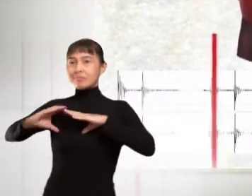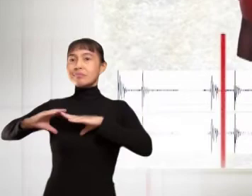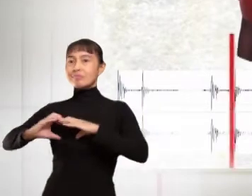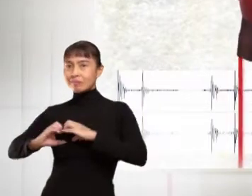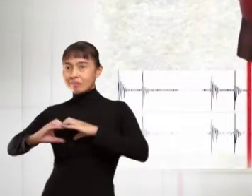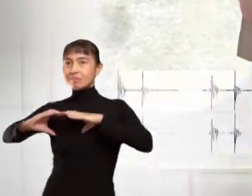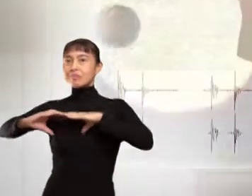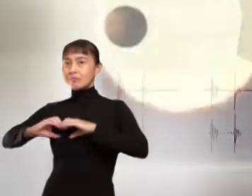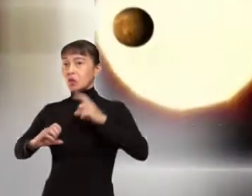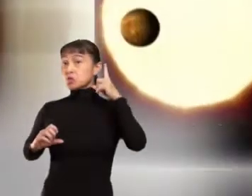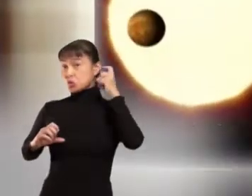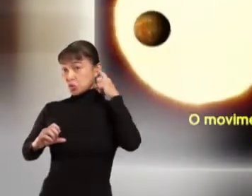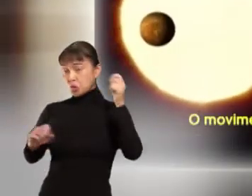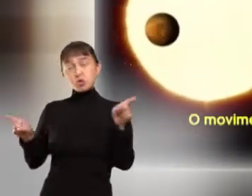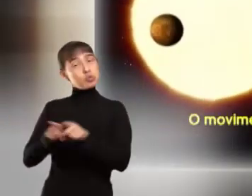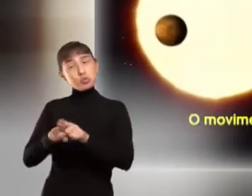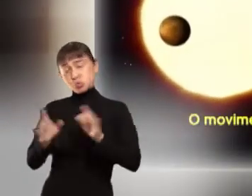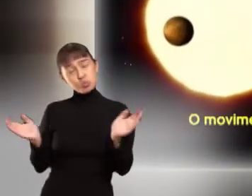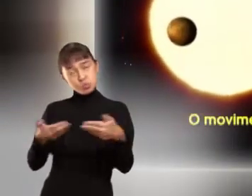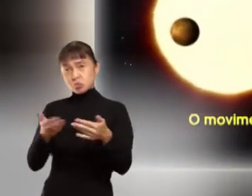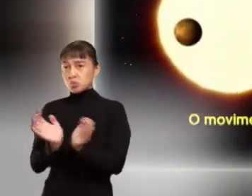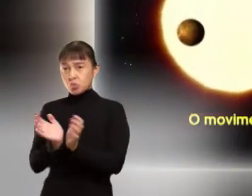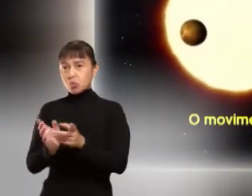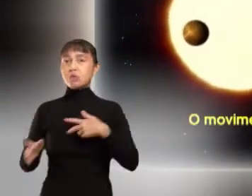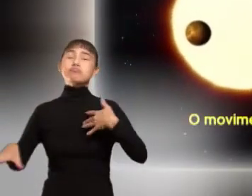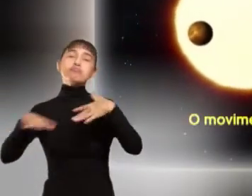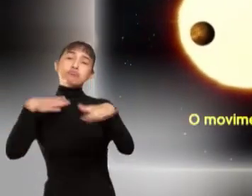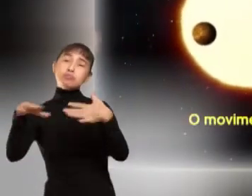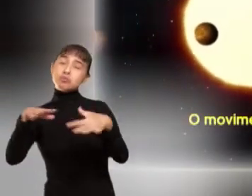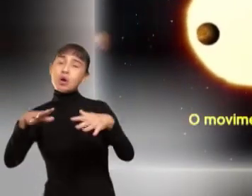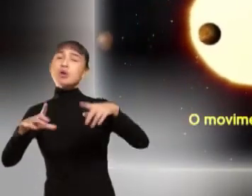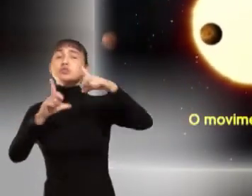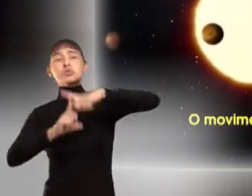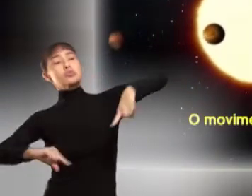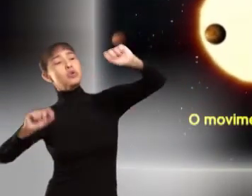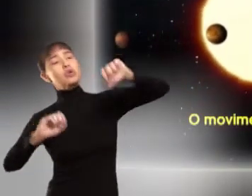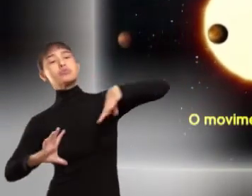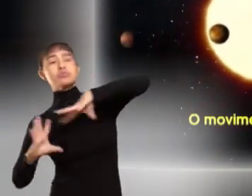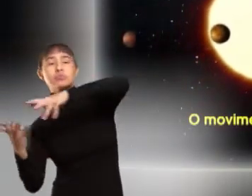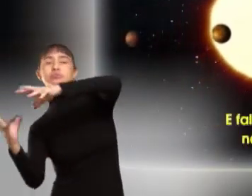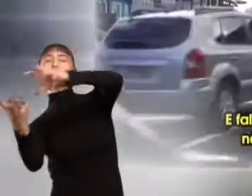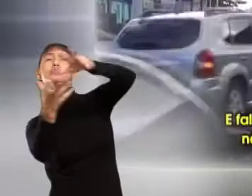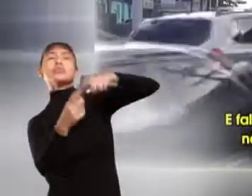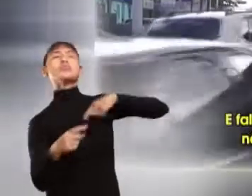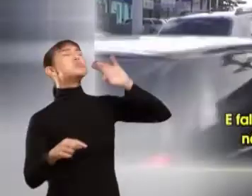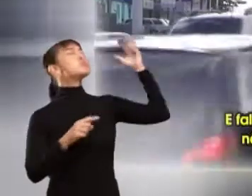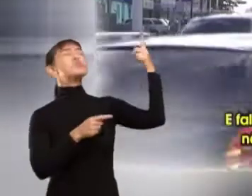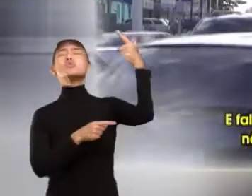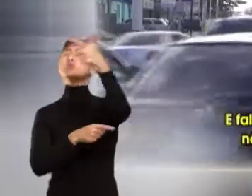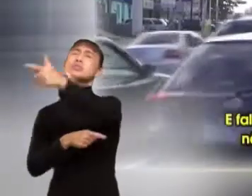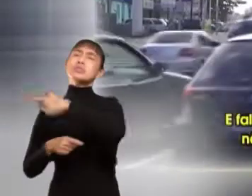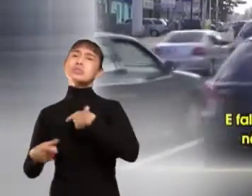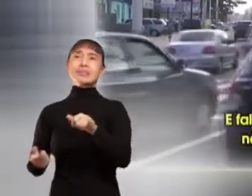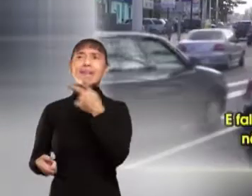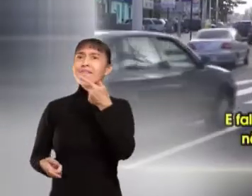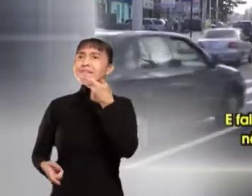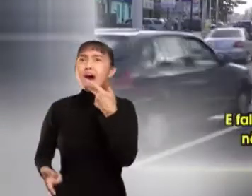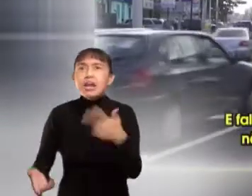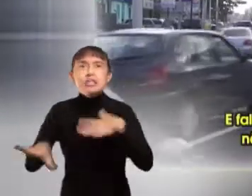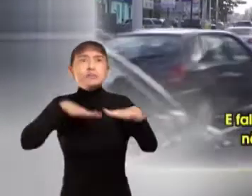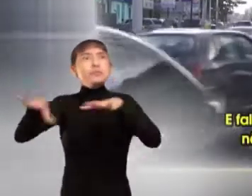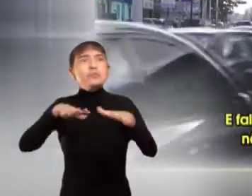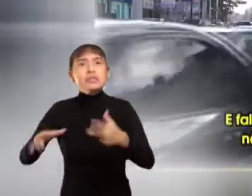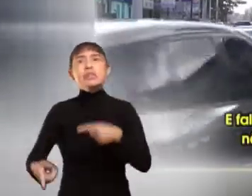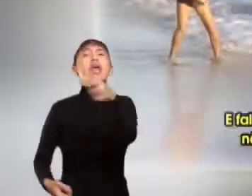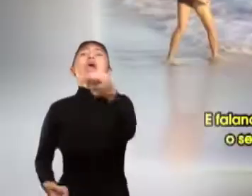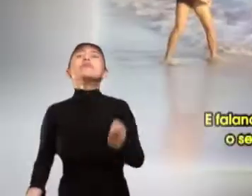e tudo ligado a ele, o movimento da Lua e dos planetas e muitos outros. E falando em movimento,